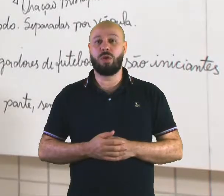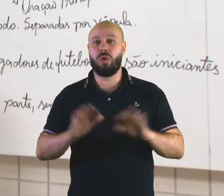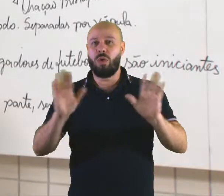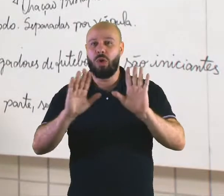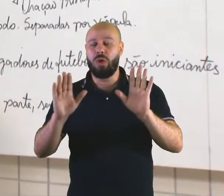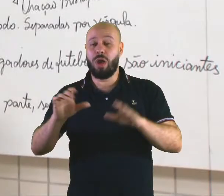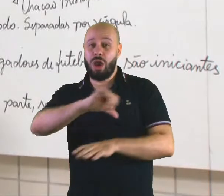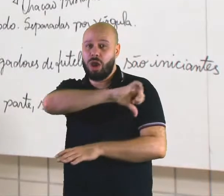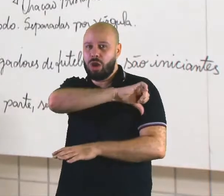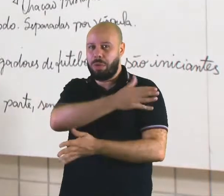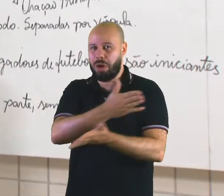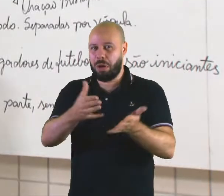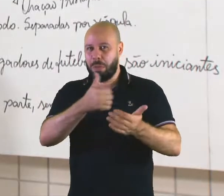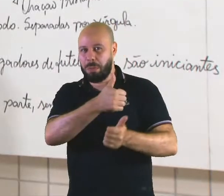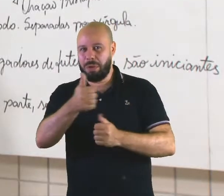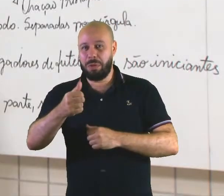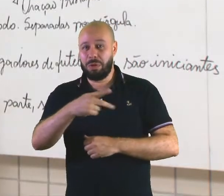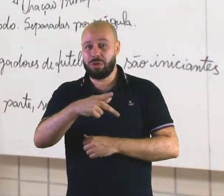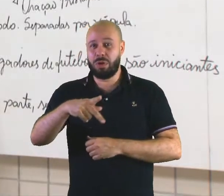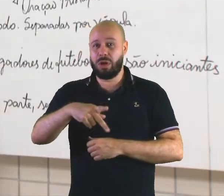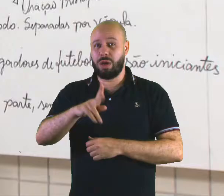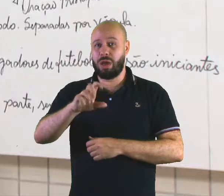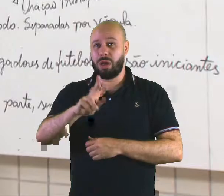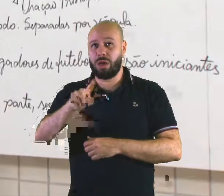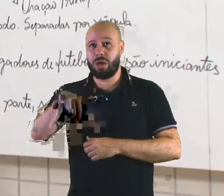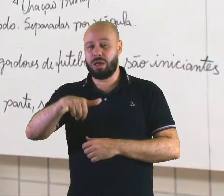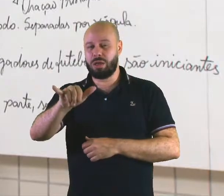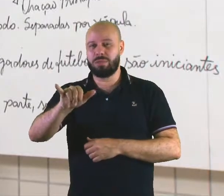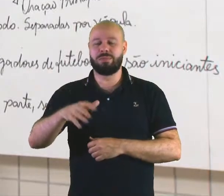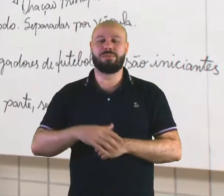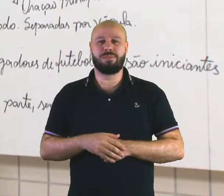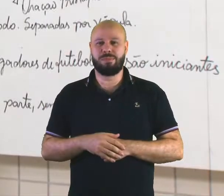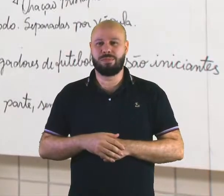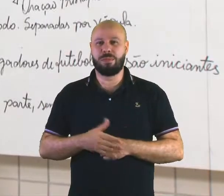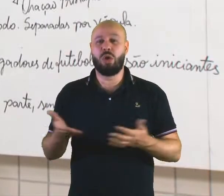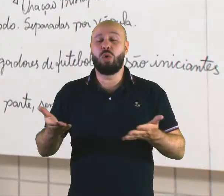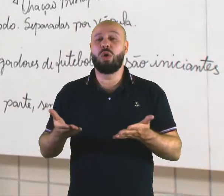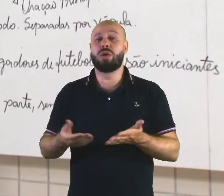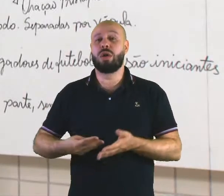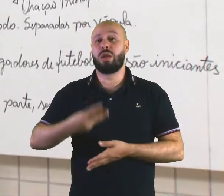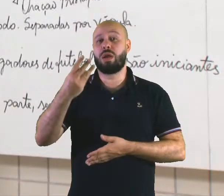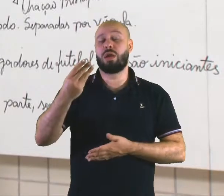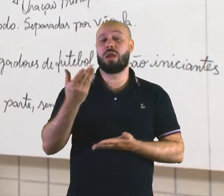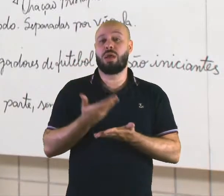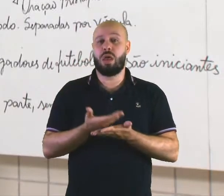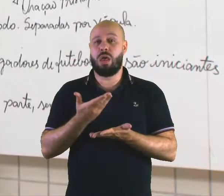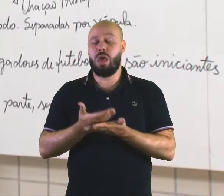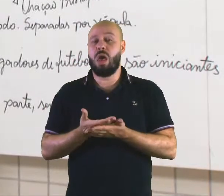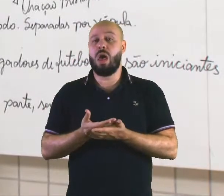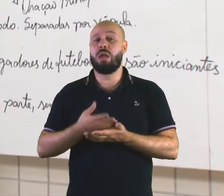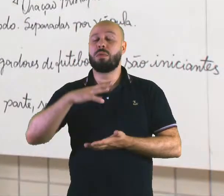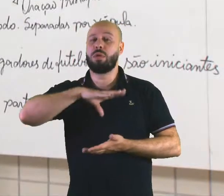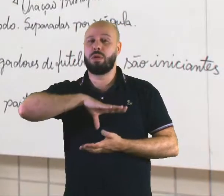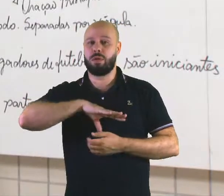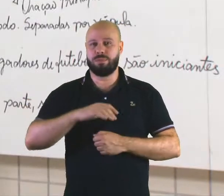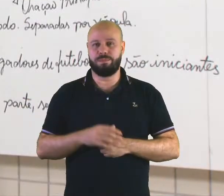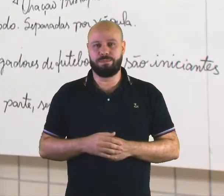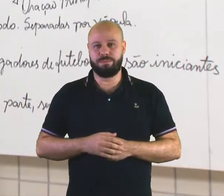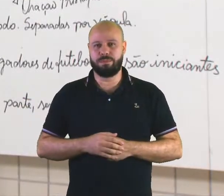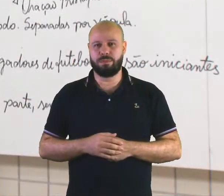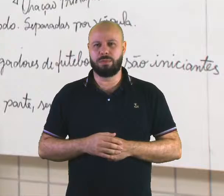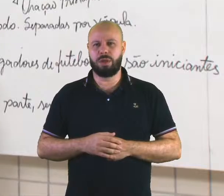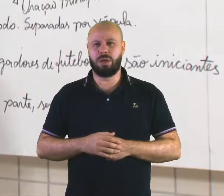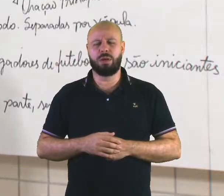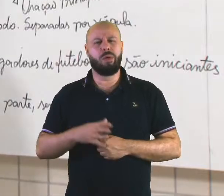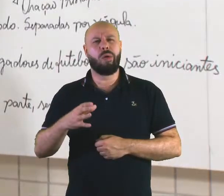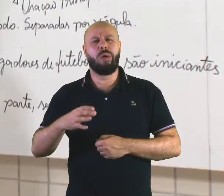estudantes do 9º ano, tudo bem com vocês? Aqui é a professora Kelly Guimarães e hoje é a nossa terceira aula de língua portuguesa. E o que nós vamos